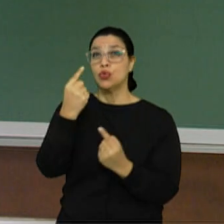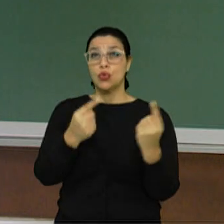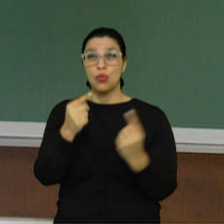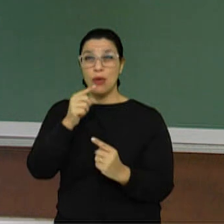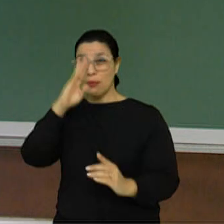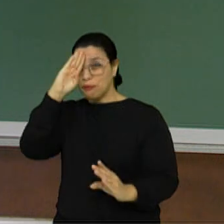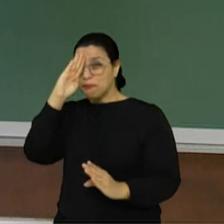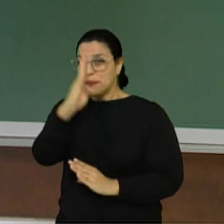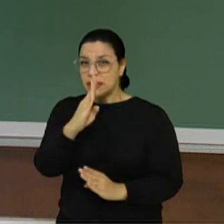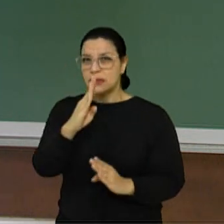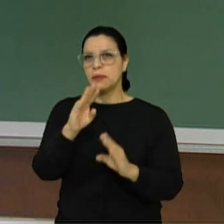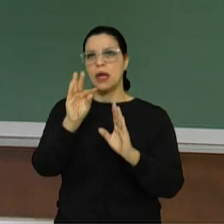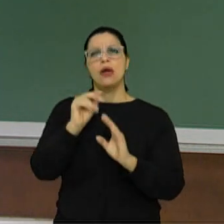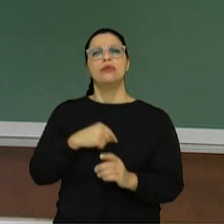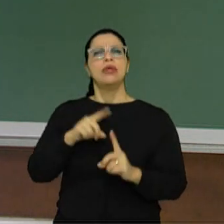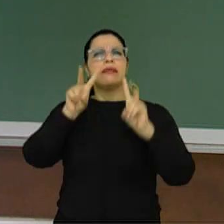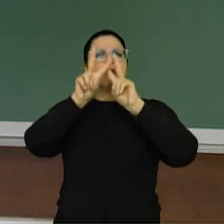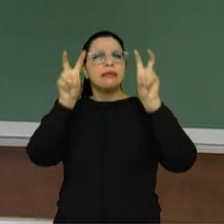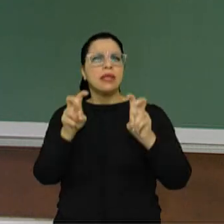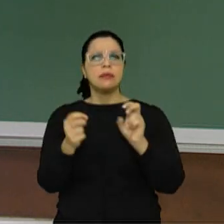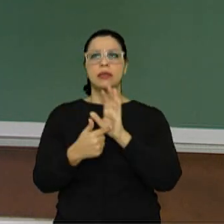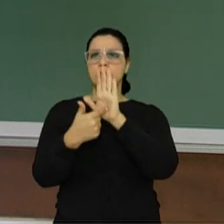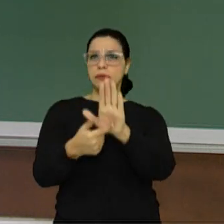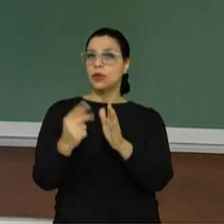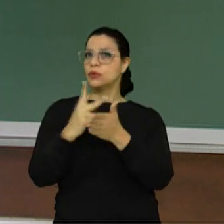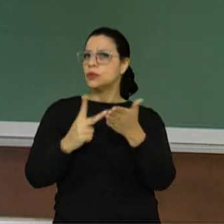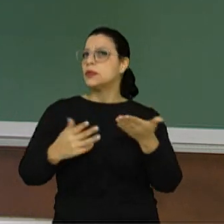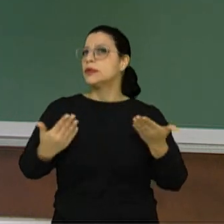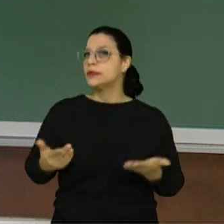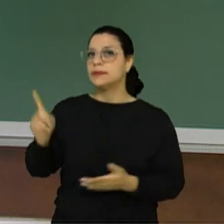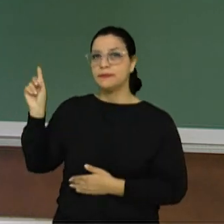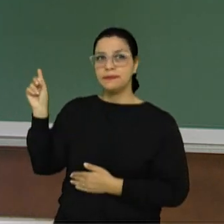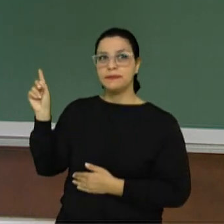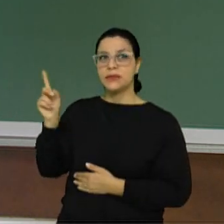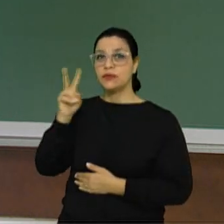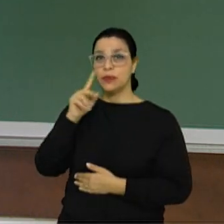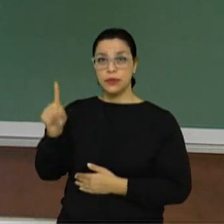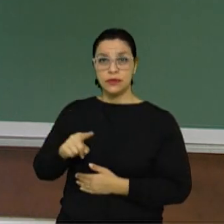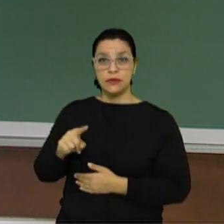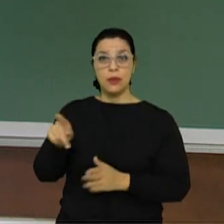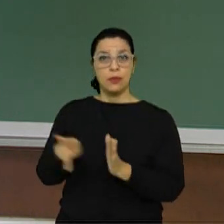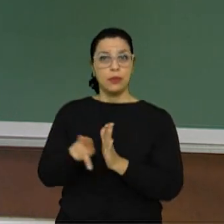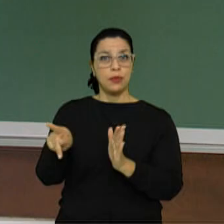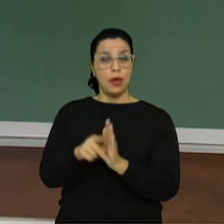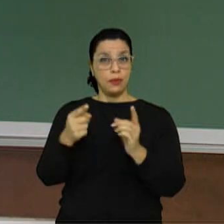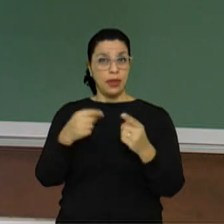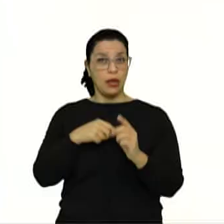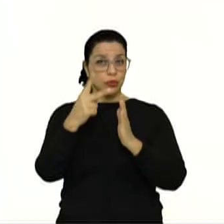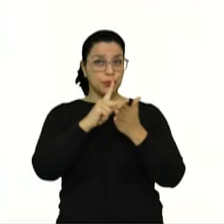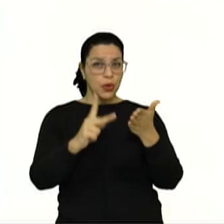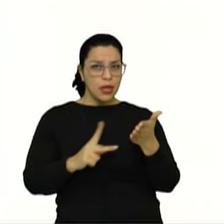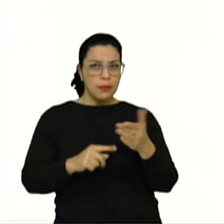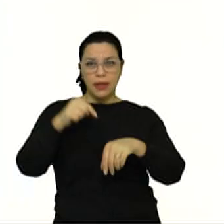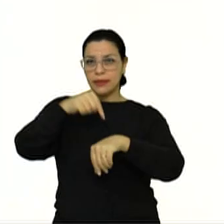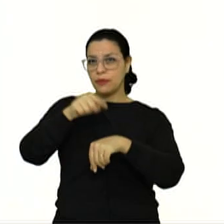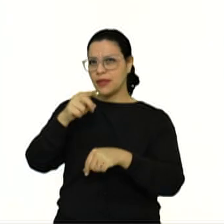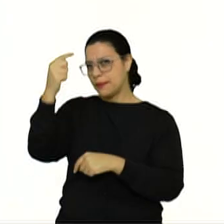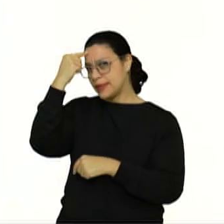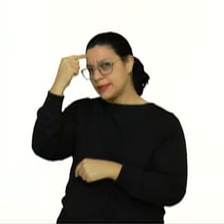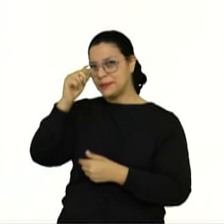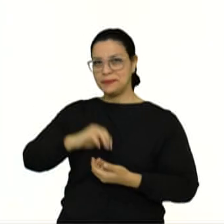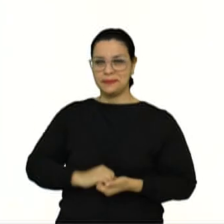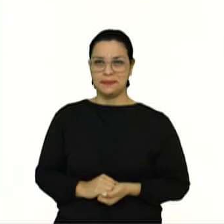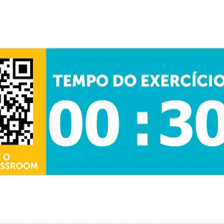a mensagem central transmitida pelo poeta? Vamos lá? Incenso fosse música, tempo para você